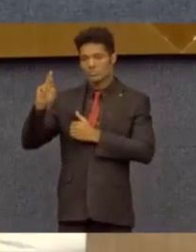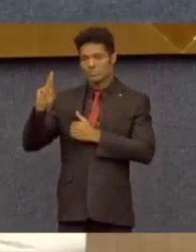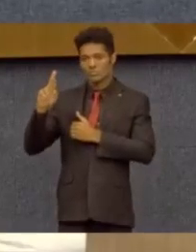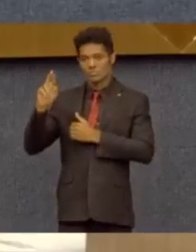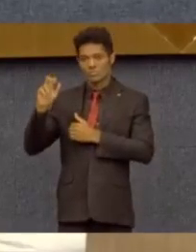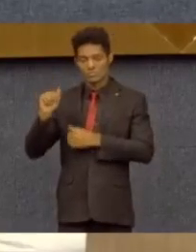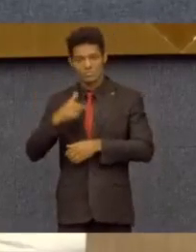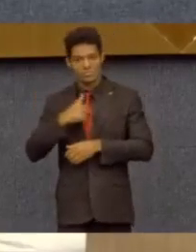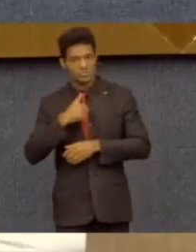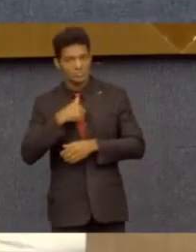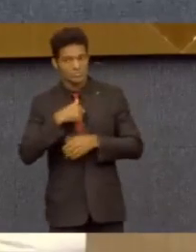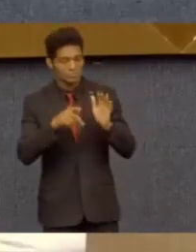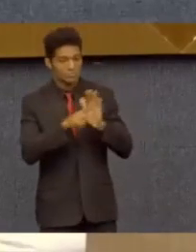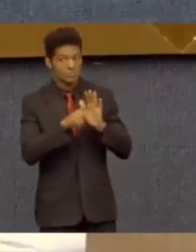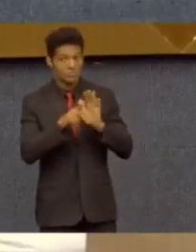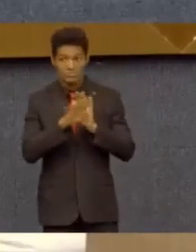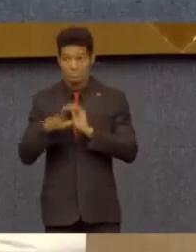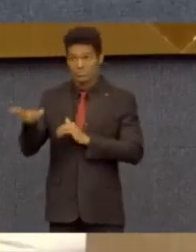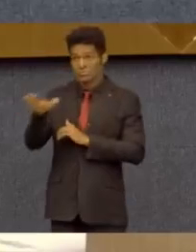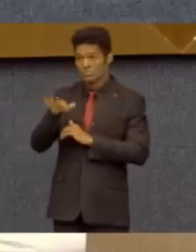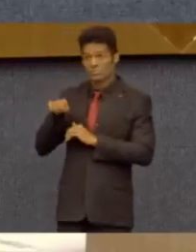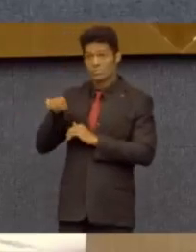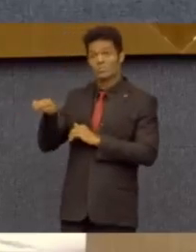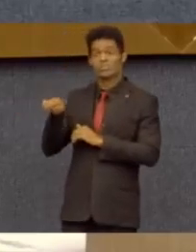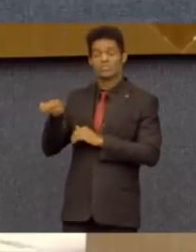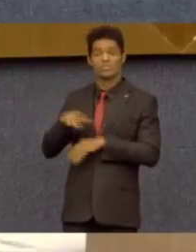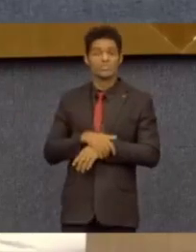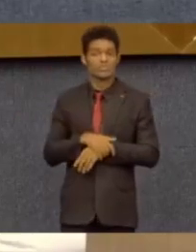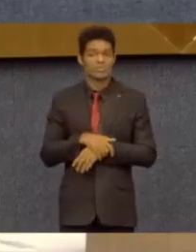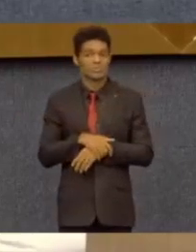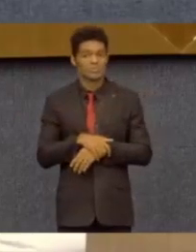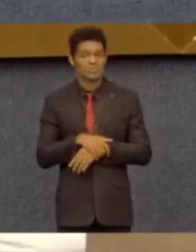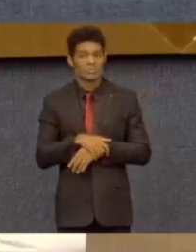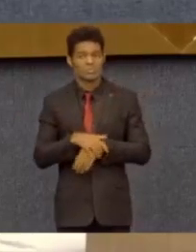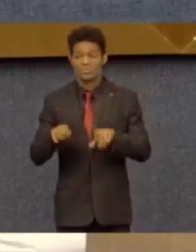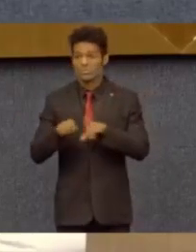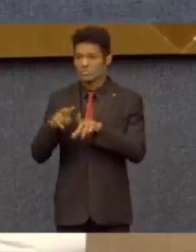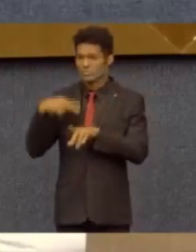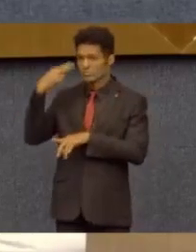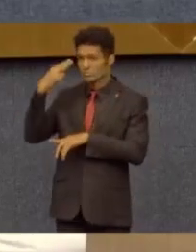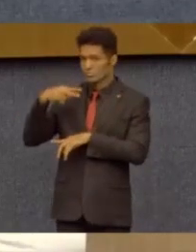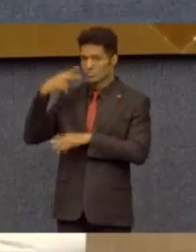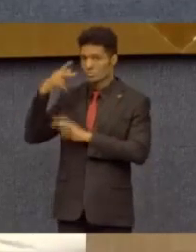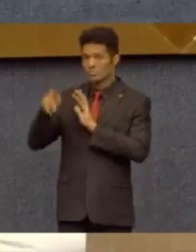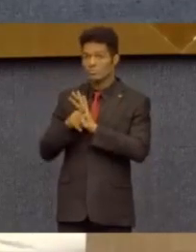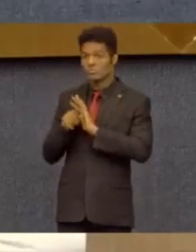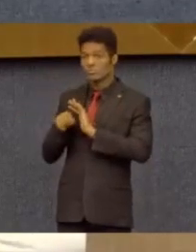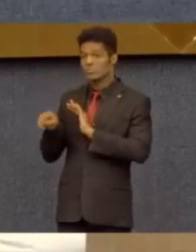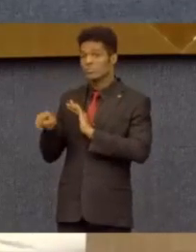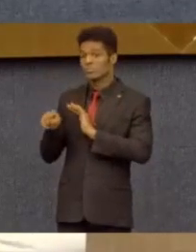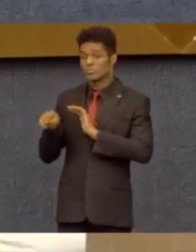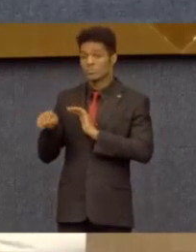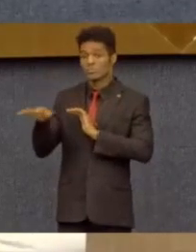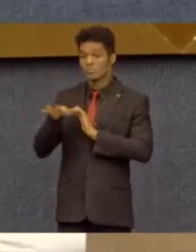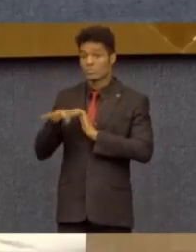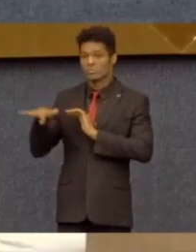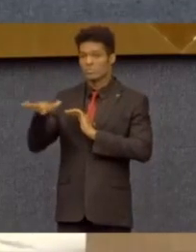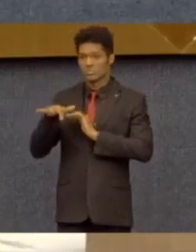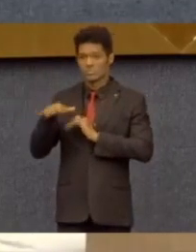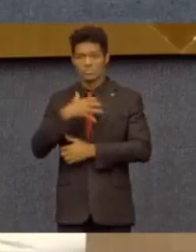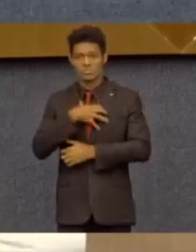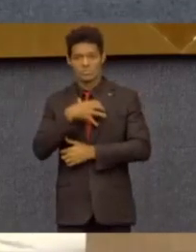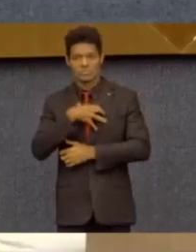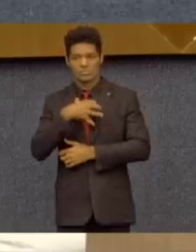Eu, como morador daquele bairro, eu como vereador daquele bairro, eu me sinto